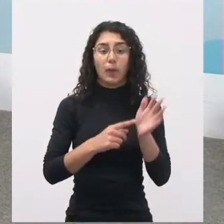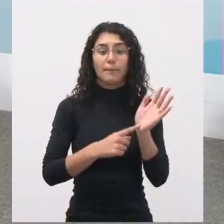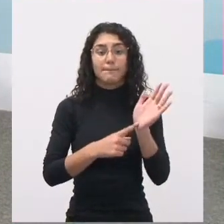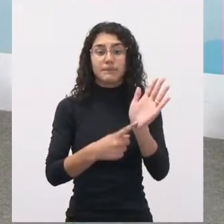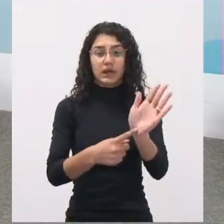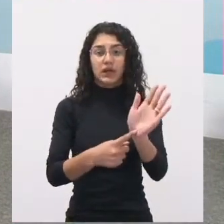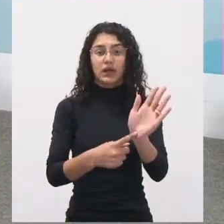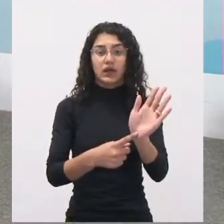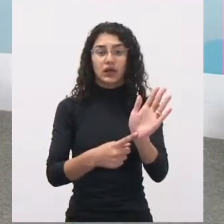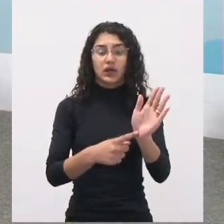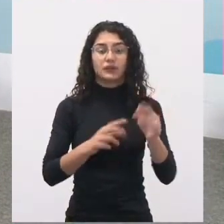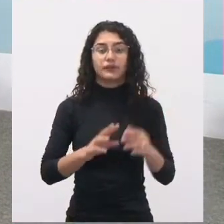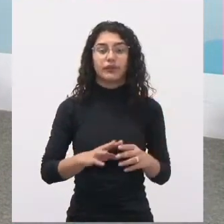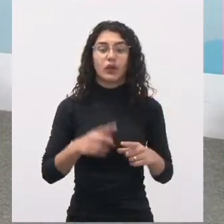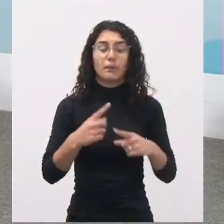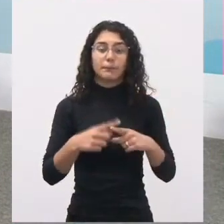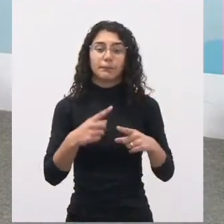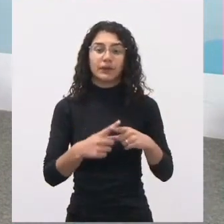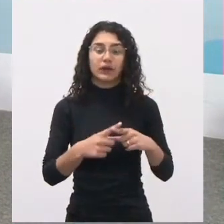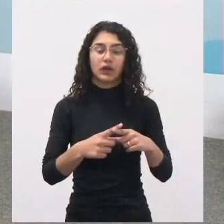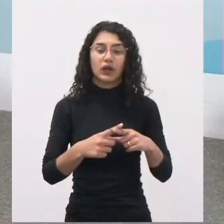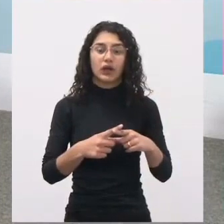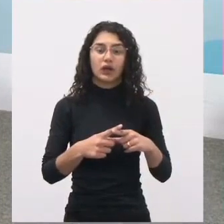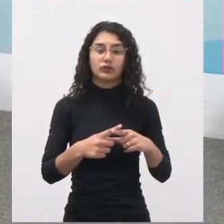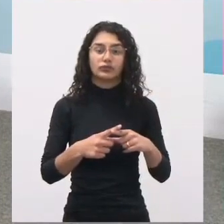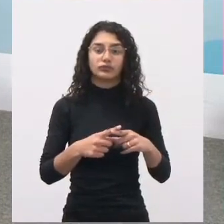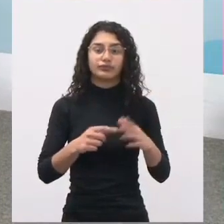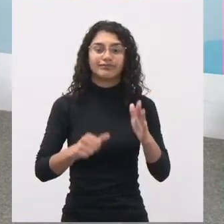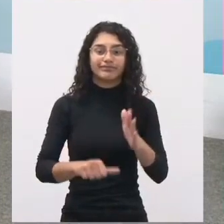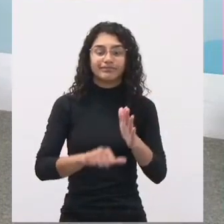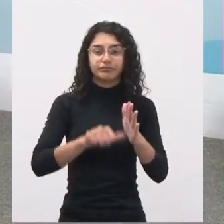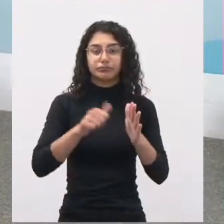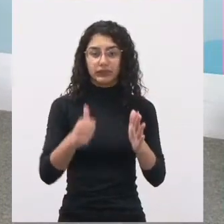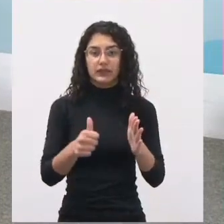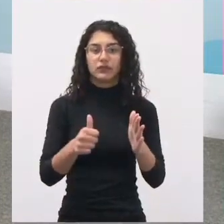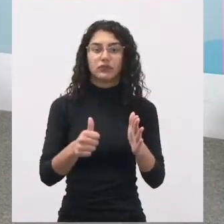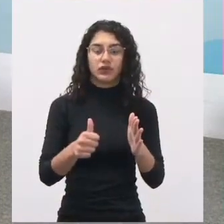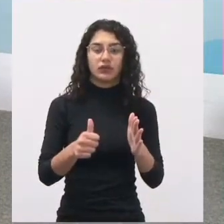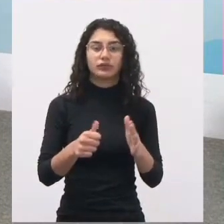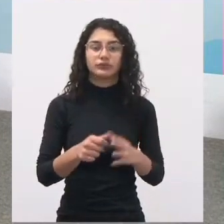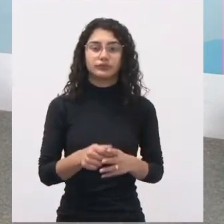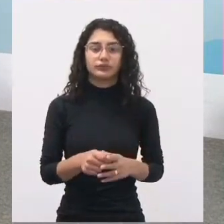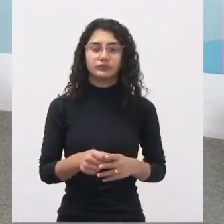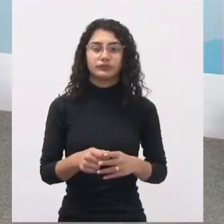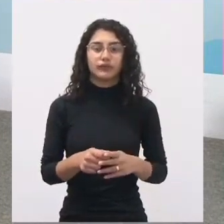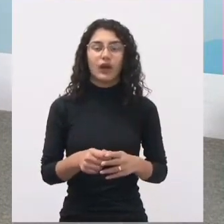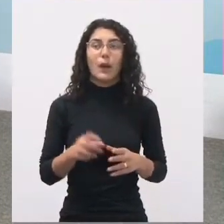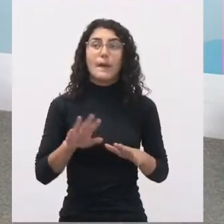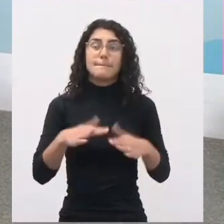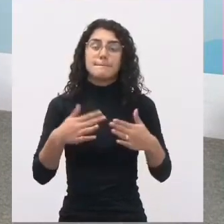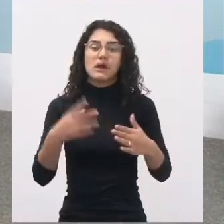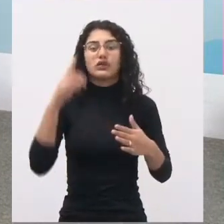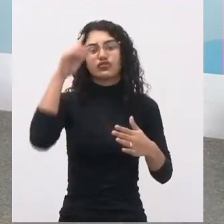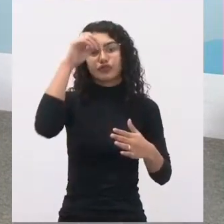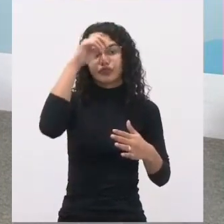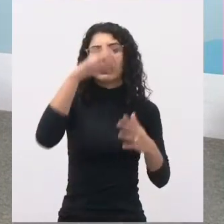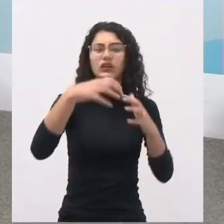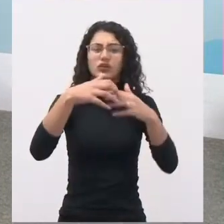é não é o principal, mas esse aqui, como eu acabei de dizer, que tem um grau de complexidade, um grau